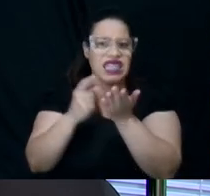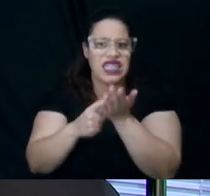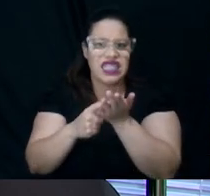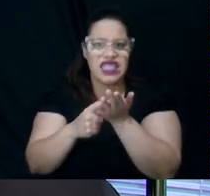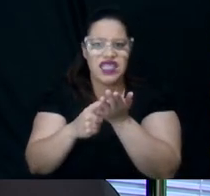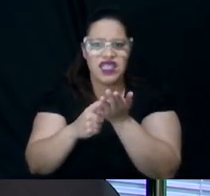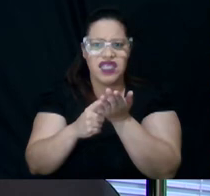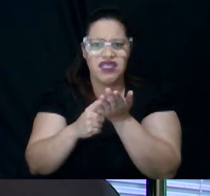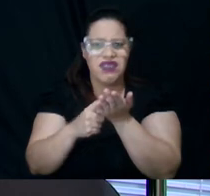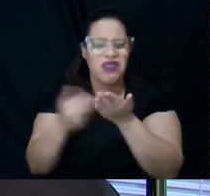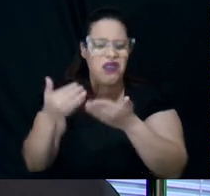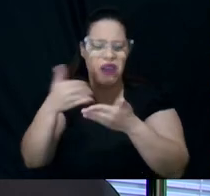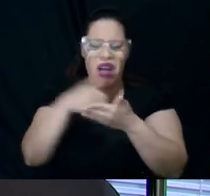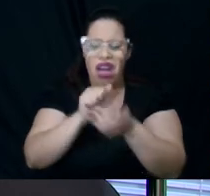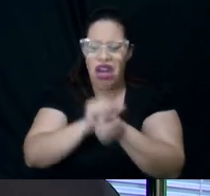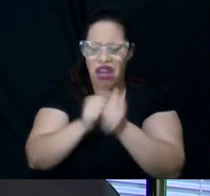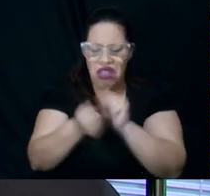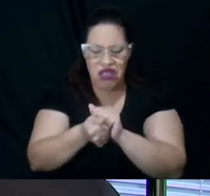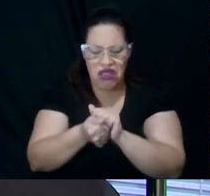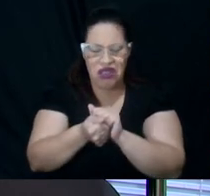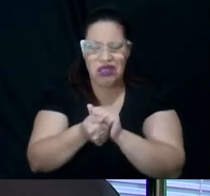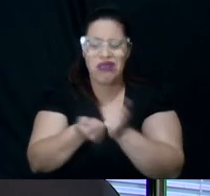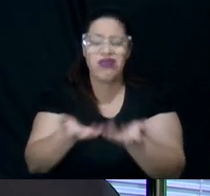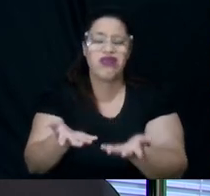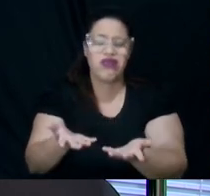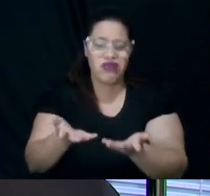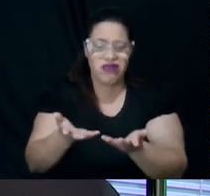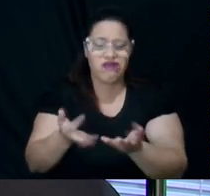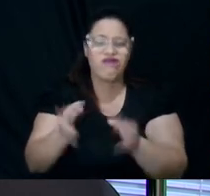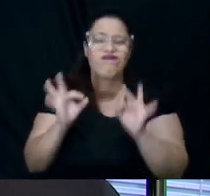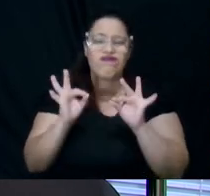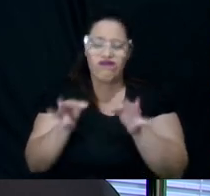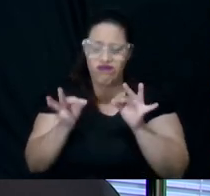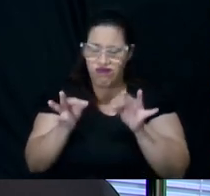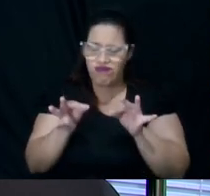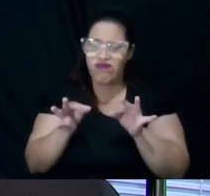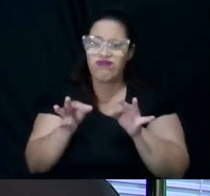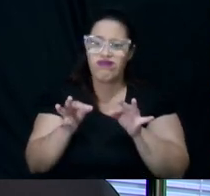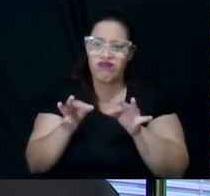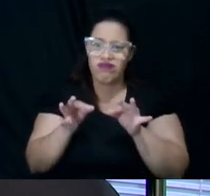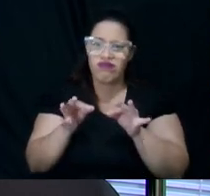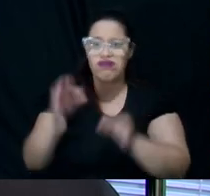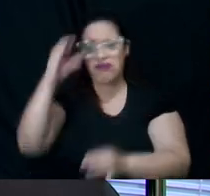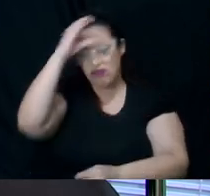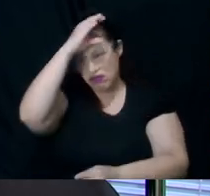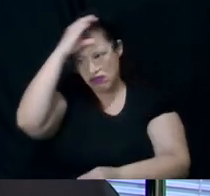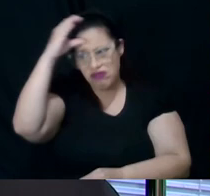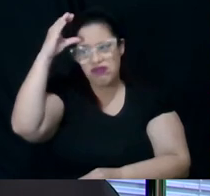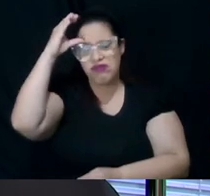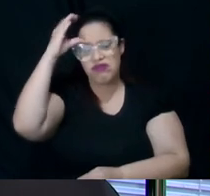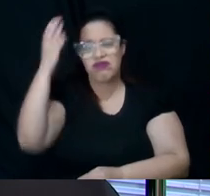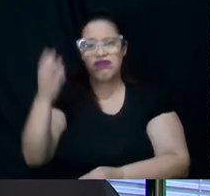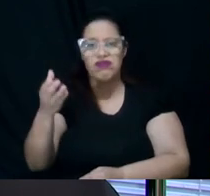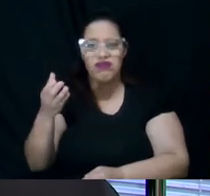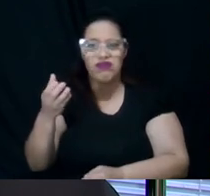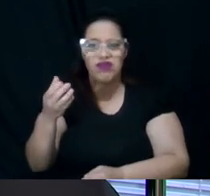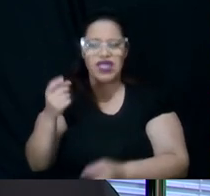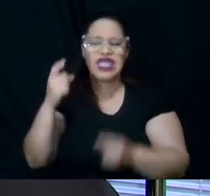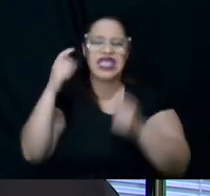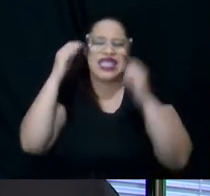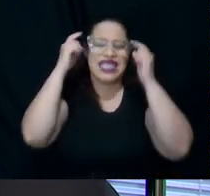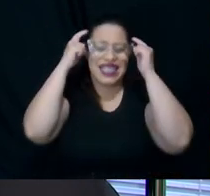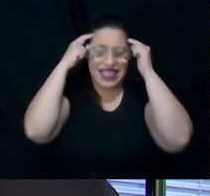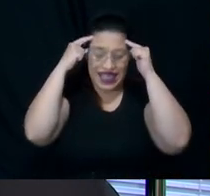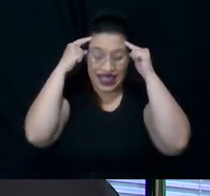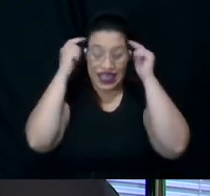ao fluxo de caixa, você pode ter certeza que o consumidor ou o cliente da instituição, ele vai ter uma dor de cabeça posterior.